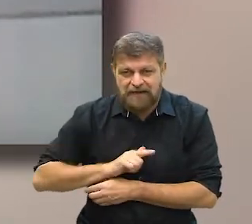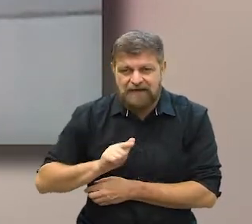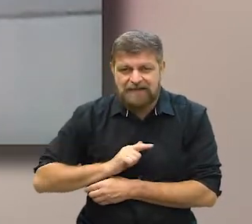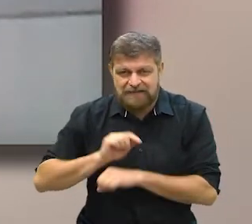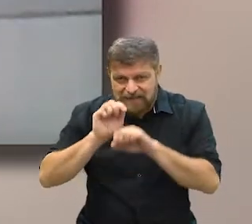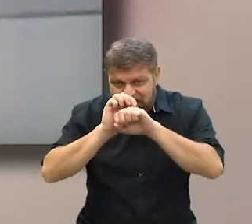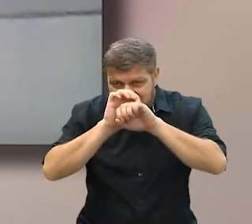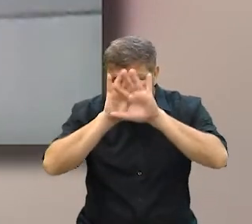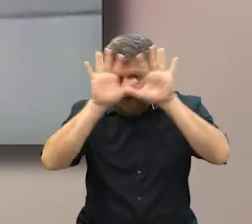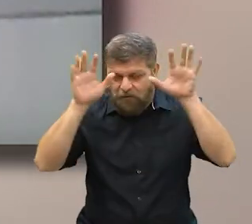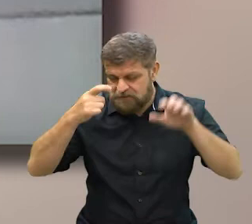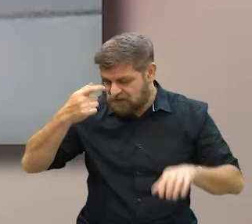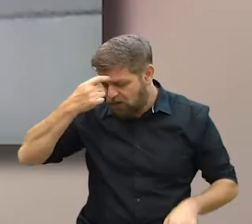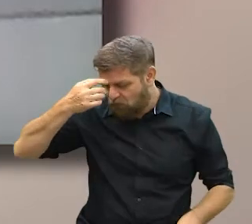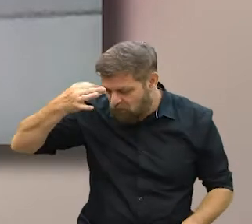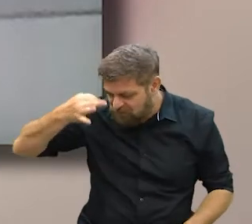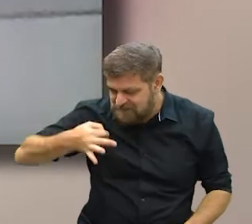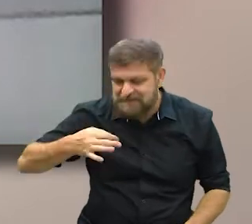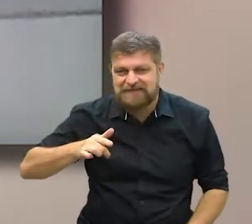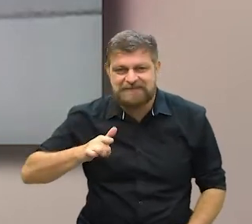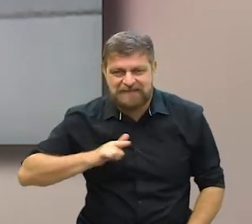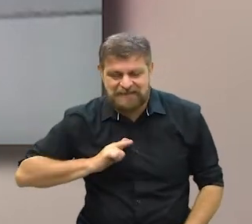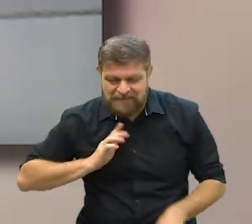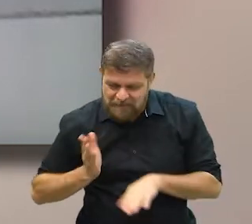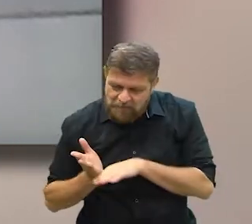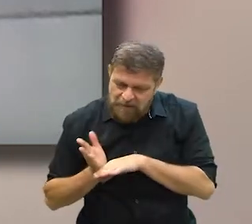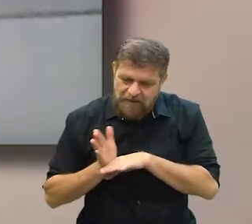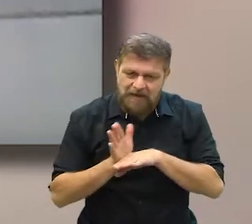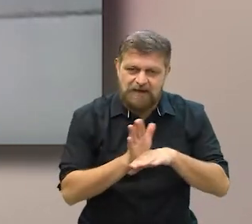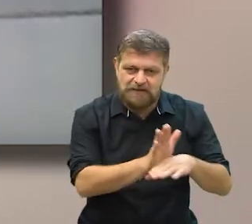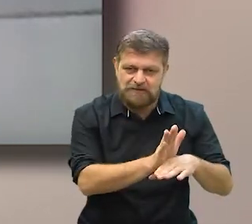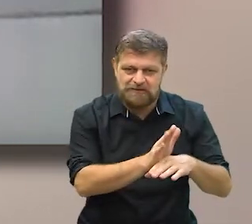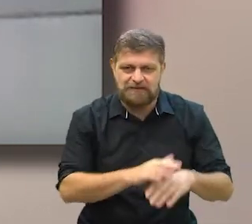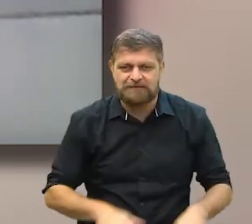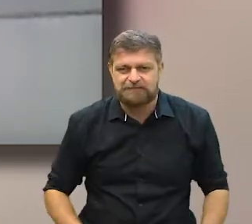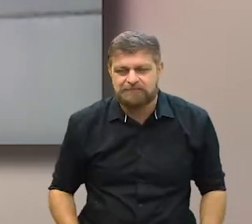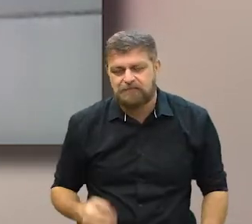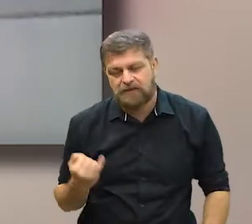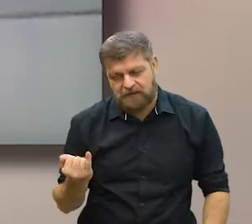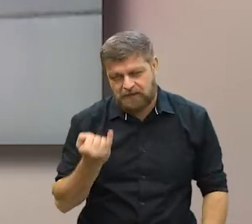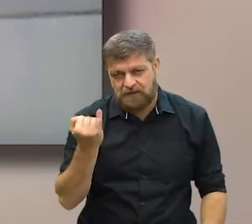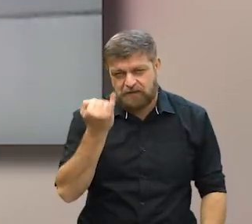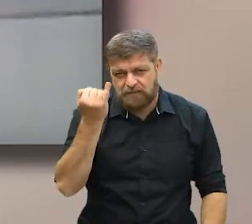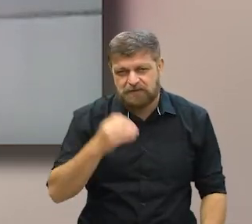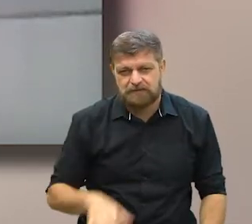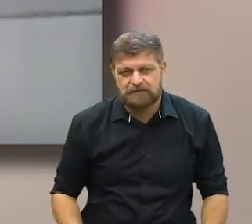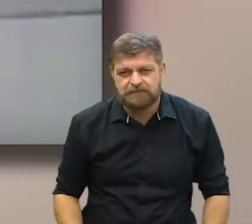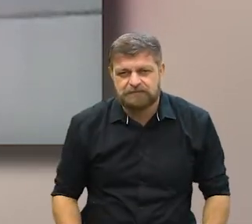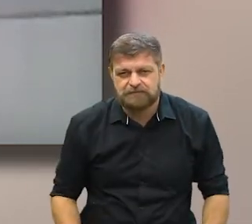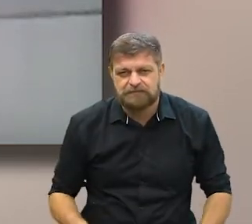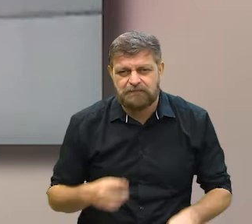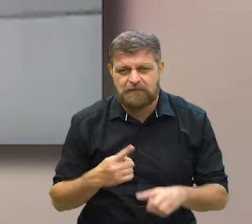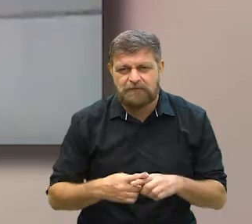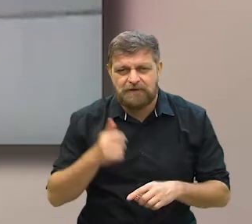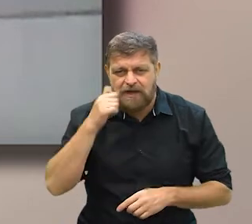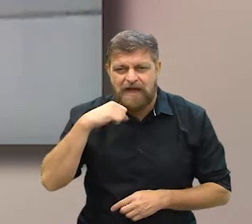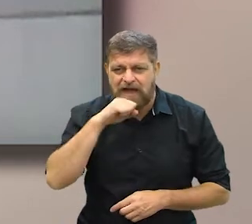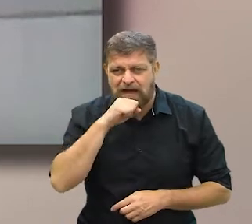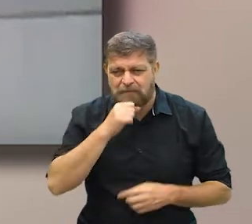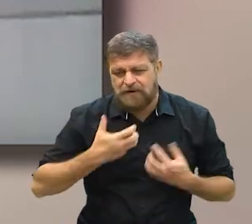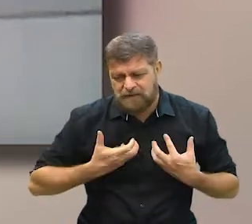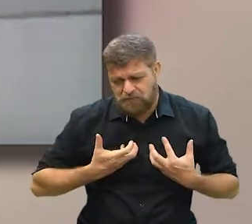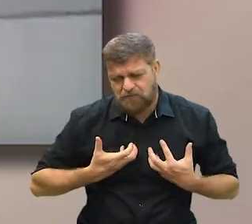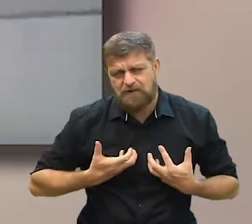E mesmo aquela que não amamentou, mas que tem uma clareza, uma consciência disso, né?